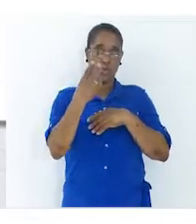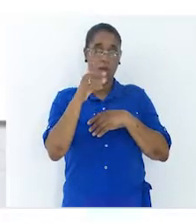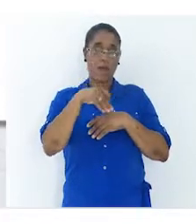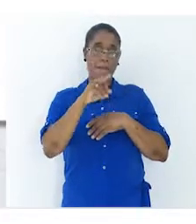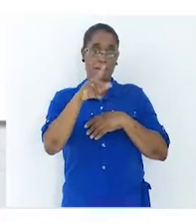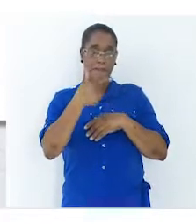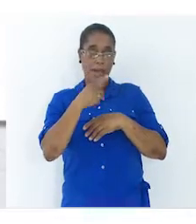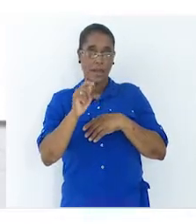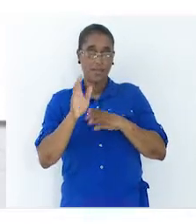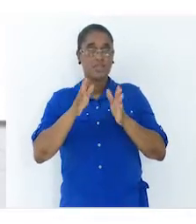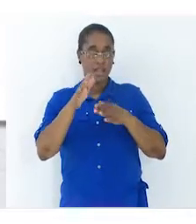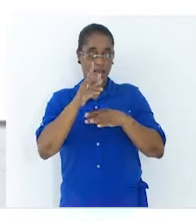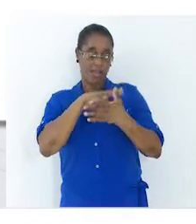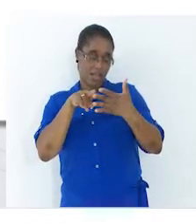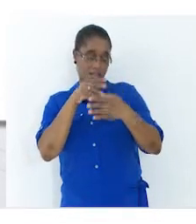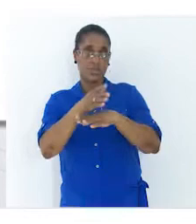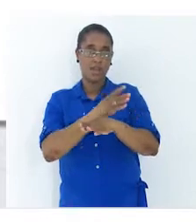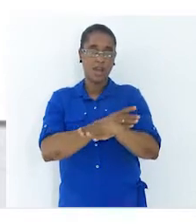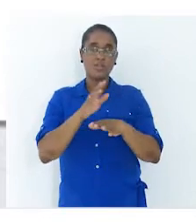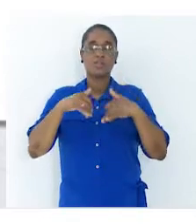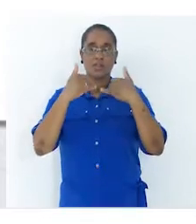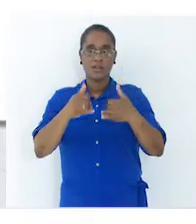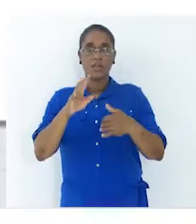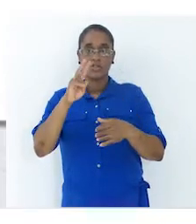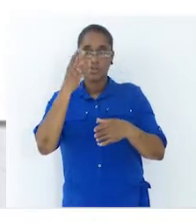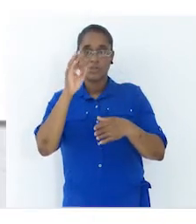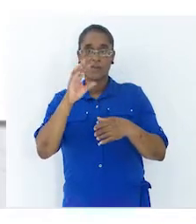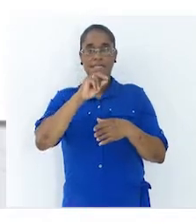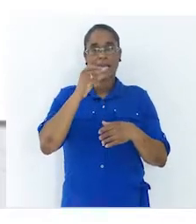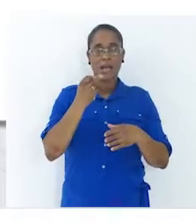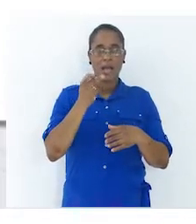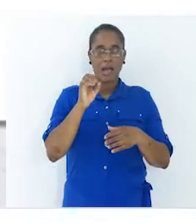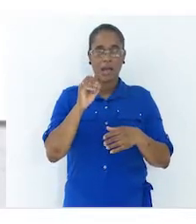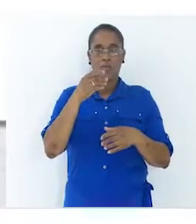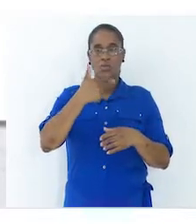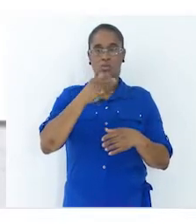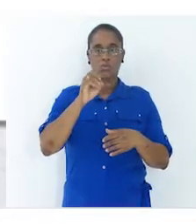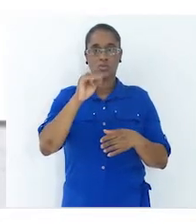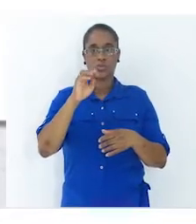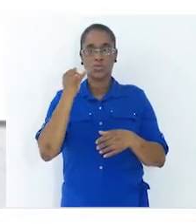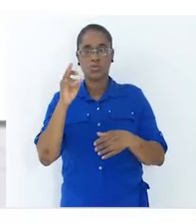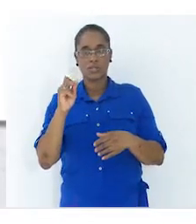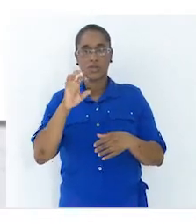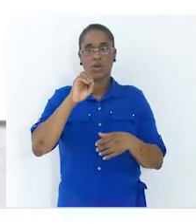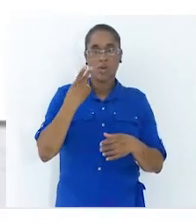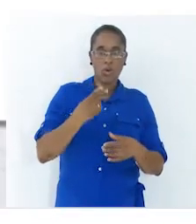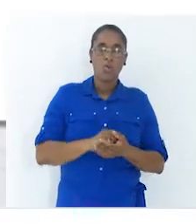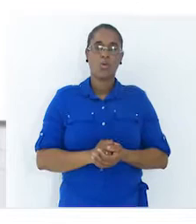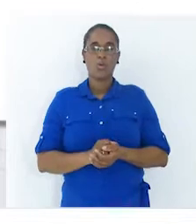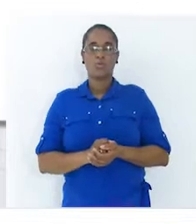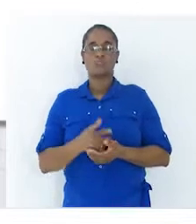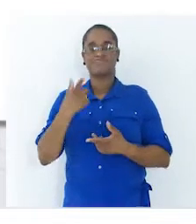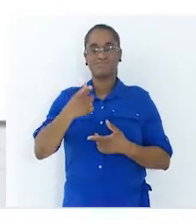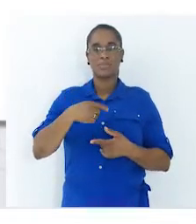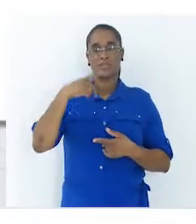Passamos para a segunda fase, ao tossir ou expirar, cobre a boca. E esses